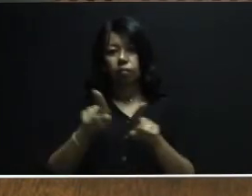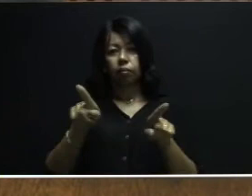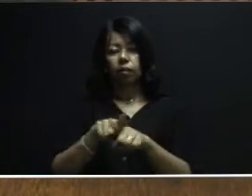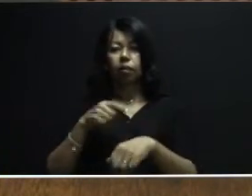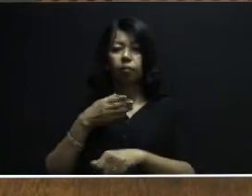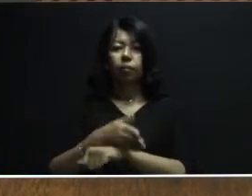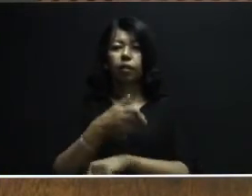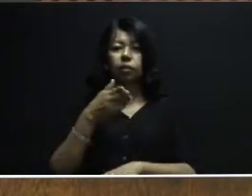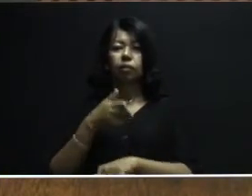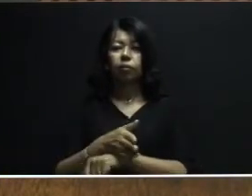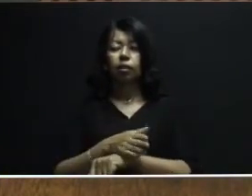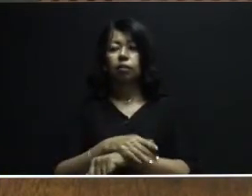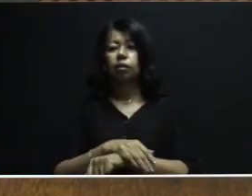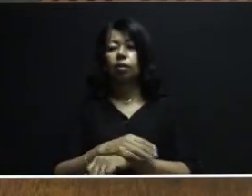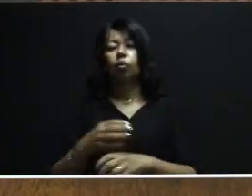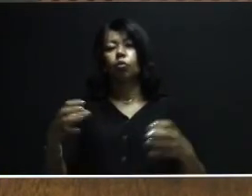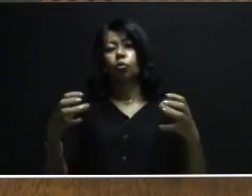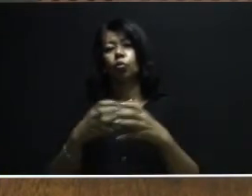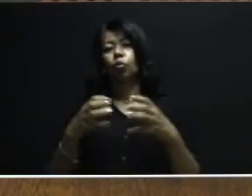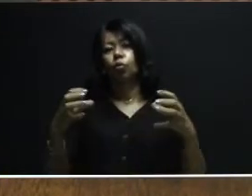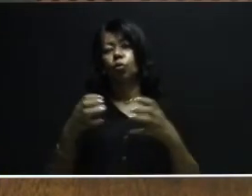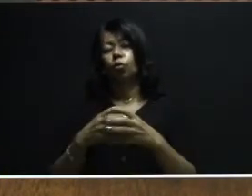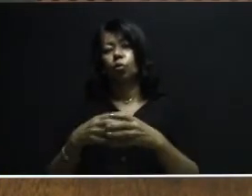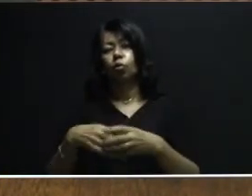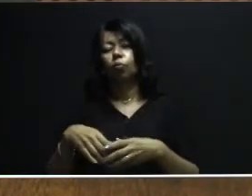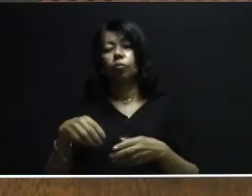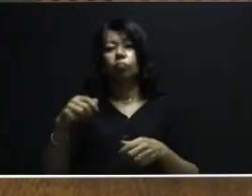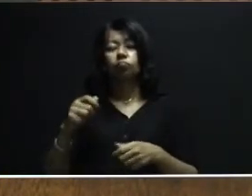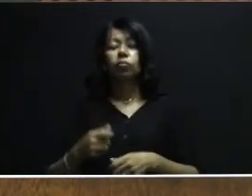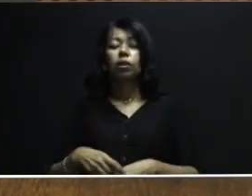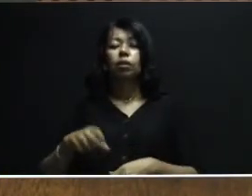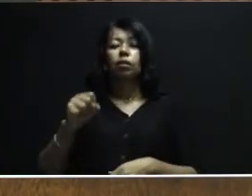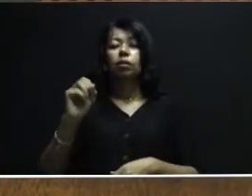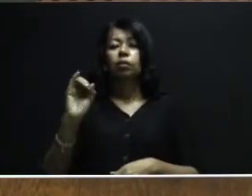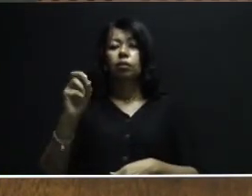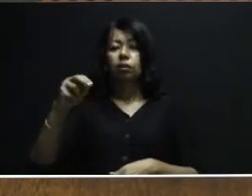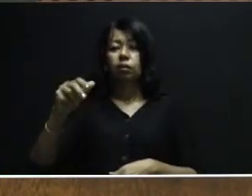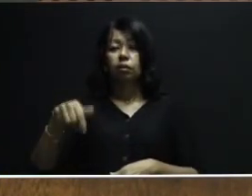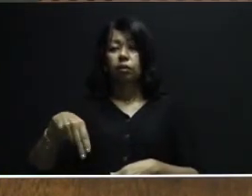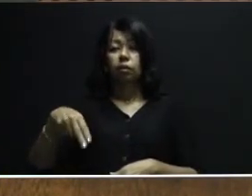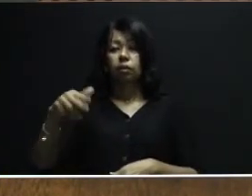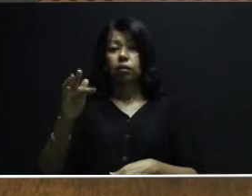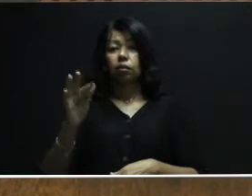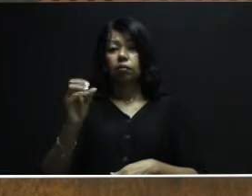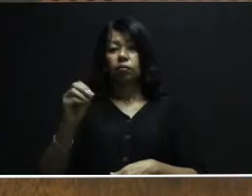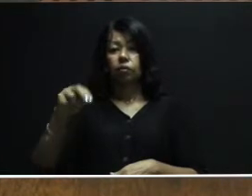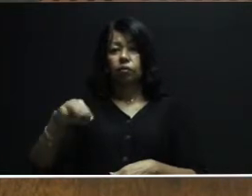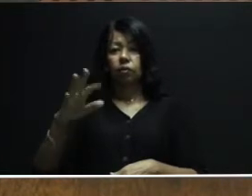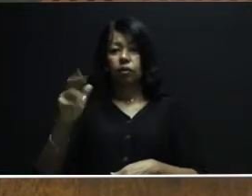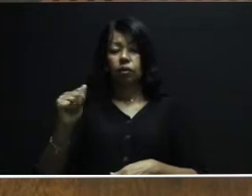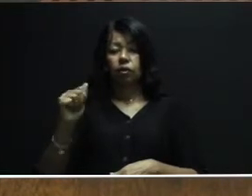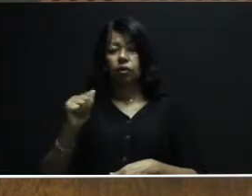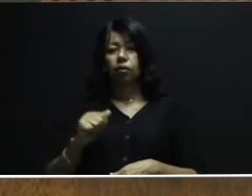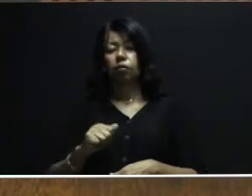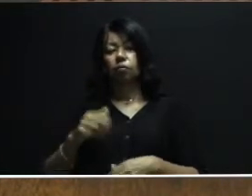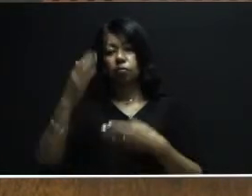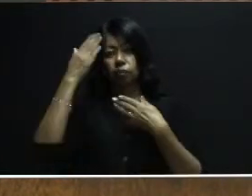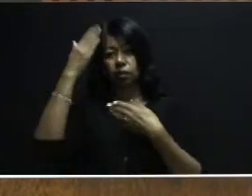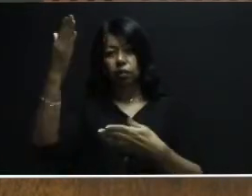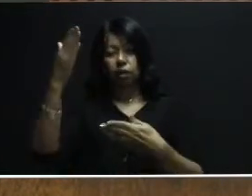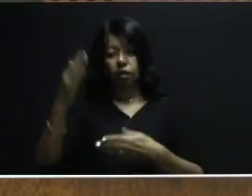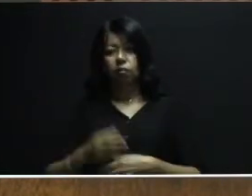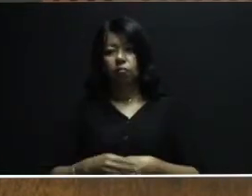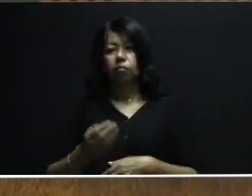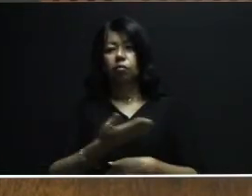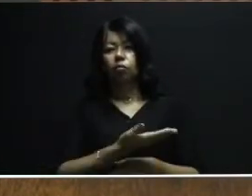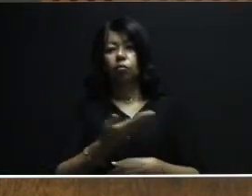participação da Orquestra Jovem Cubatão Sinfonia, muito obrigado pela presença, pelo brilhantismo nessa noite, por